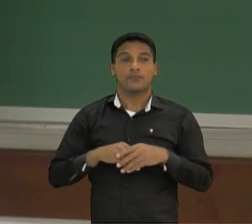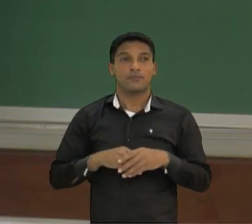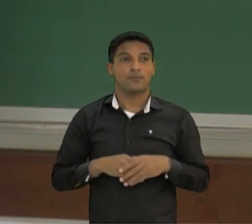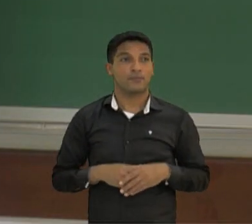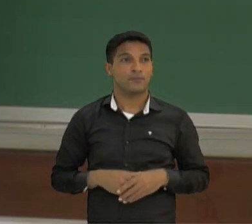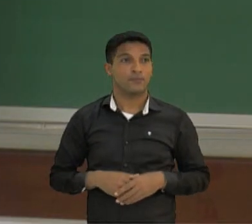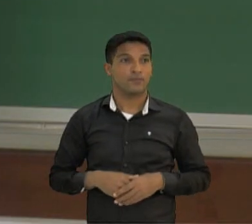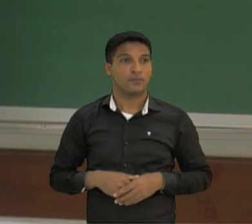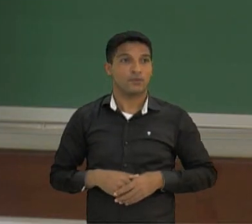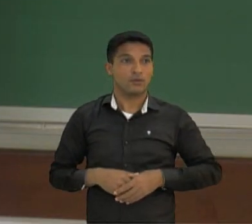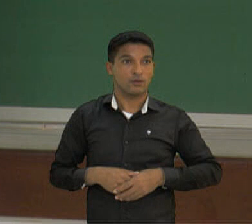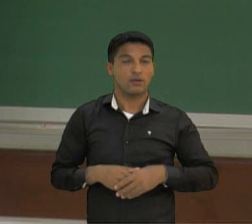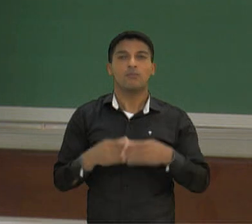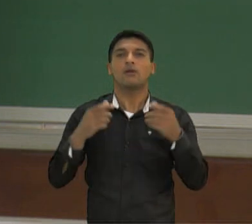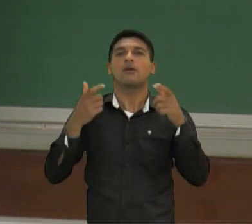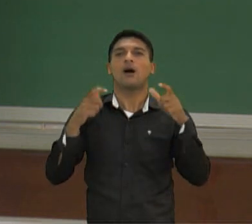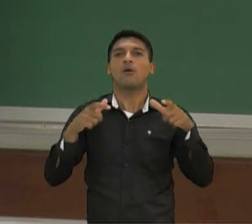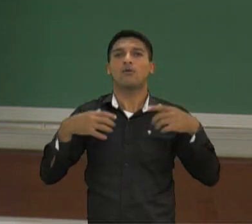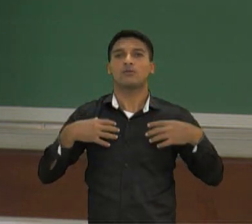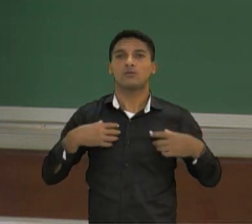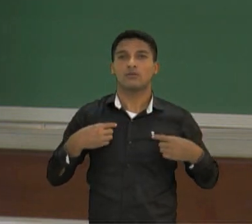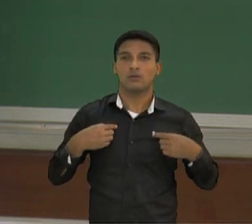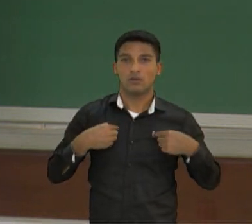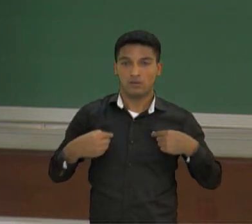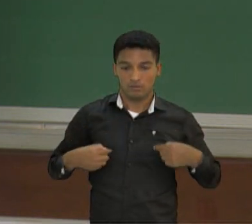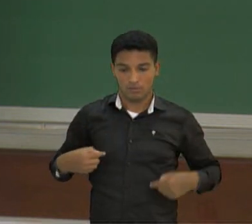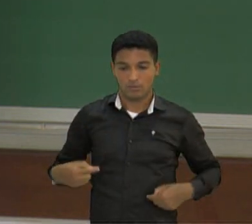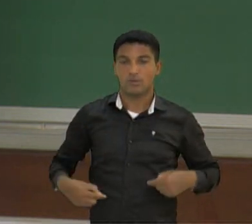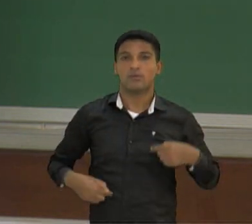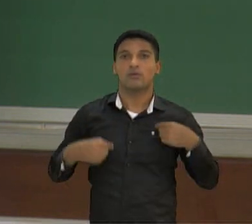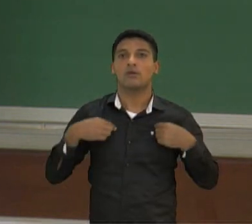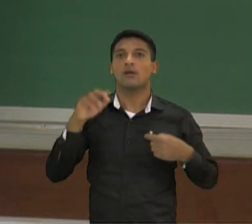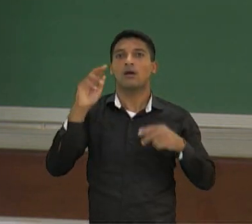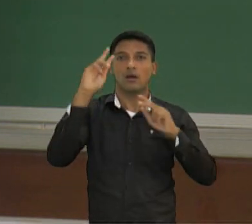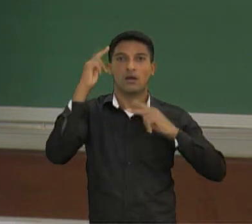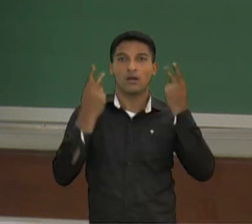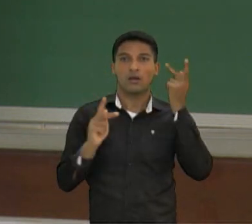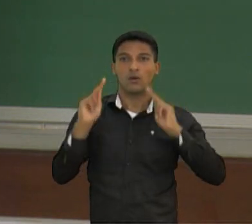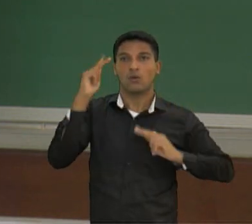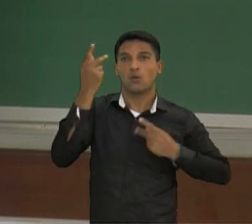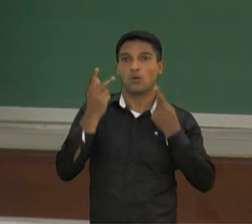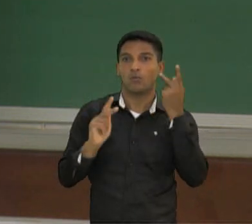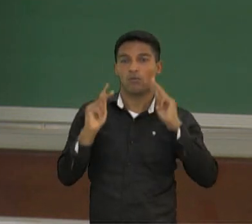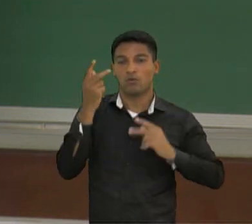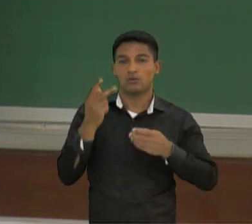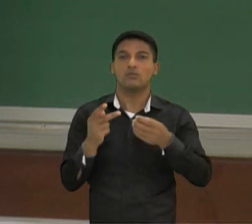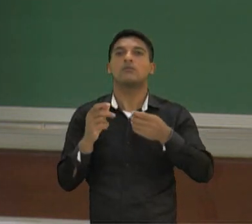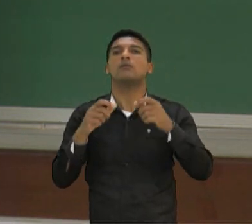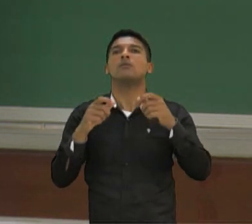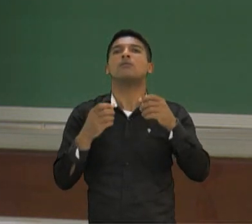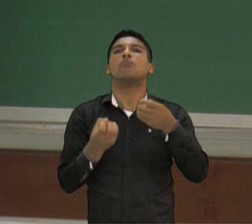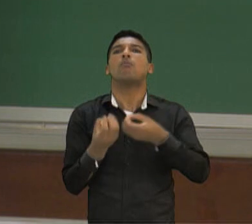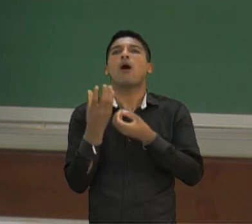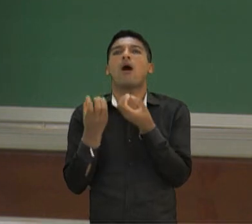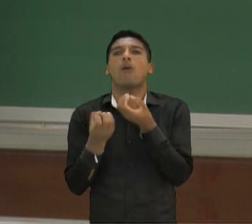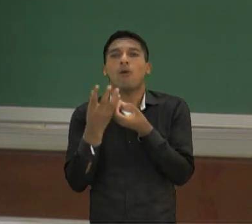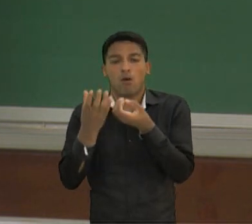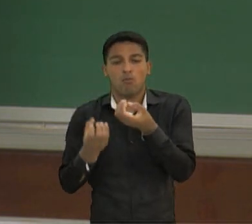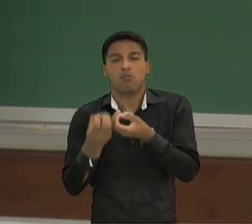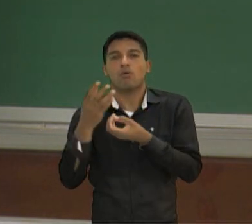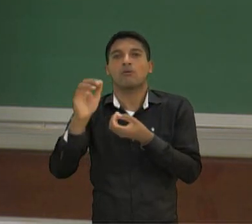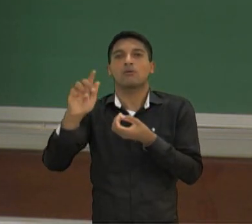pessoal? São produzidos em glândulas. Então, eu trouxe um resumo das principais glândulas do nosso corpo. A